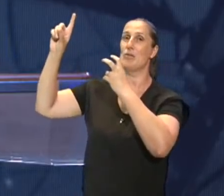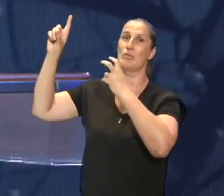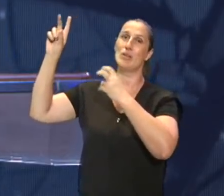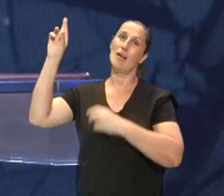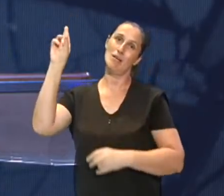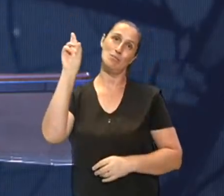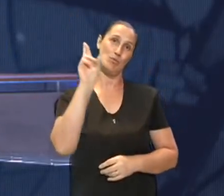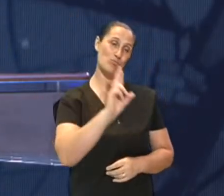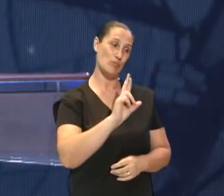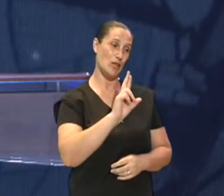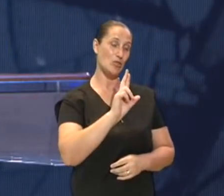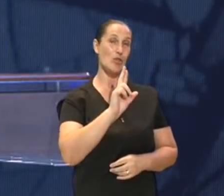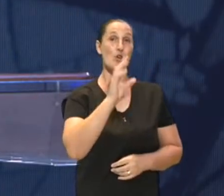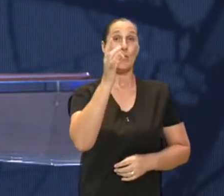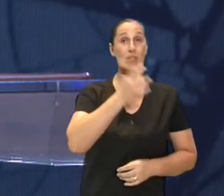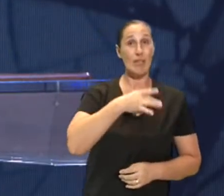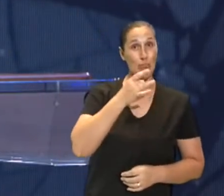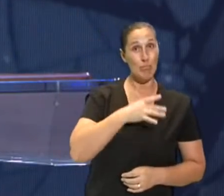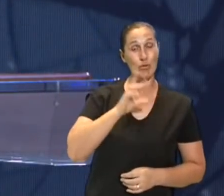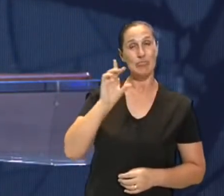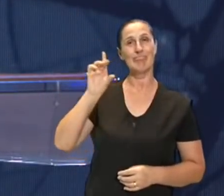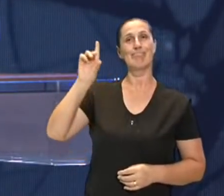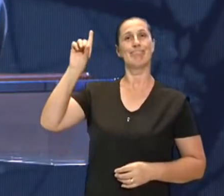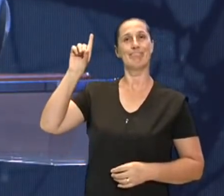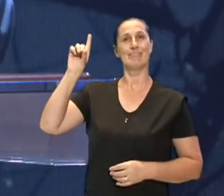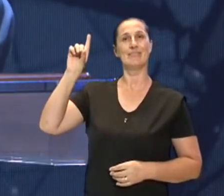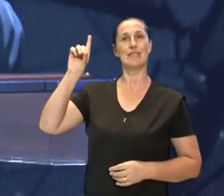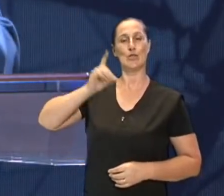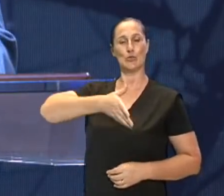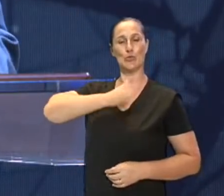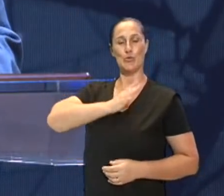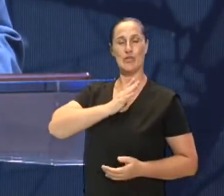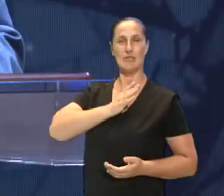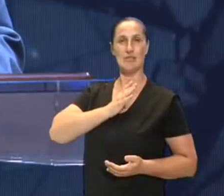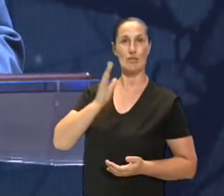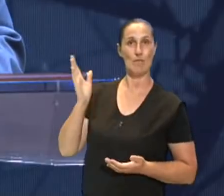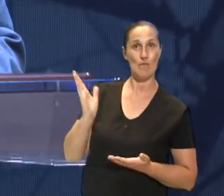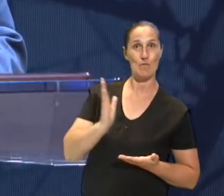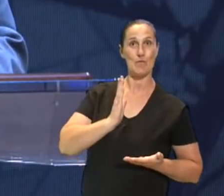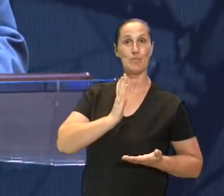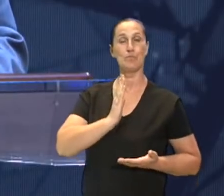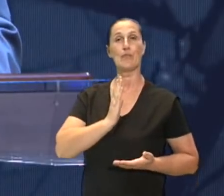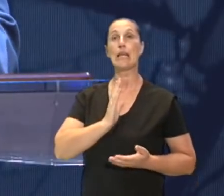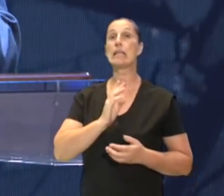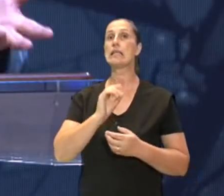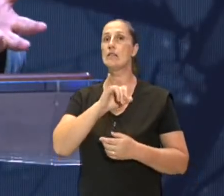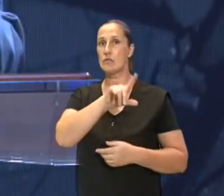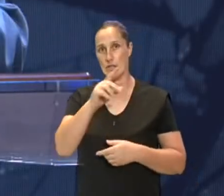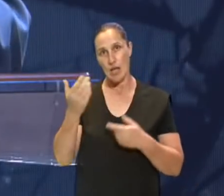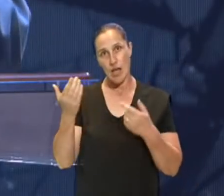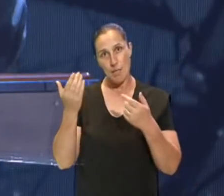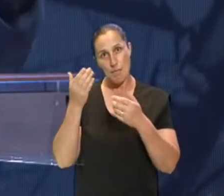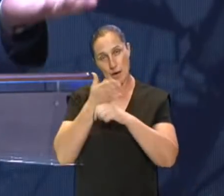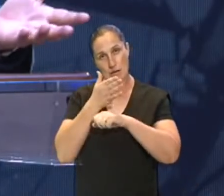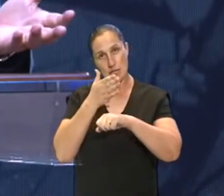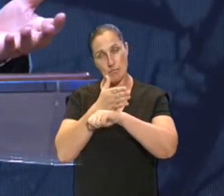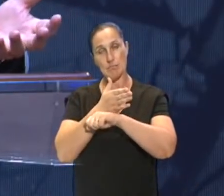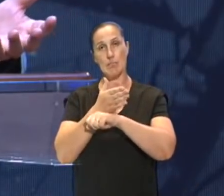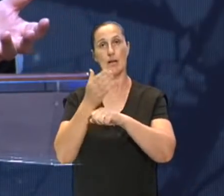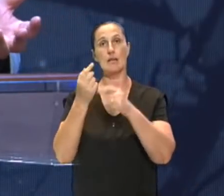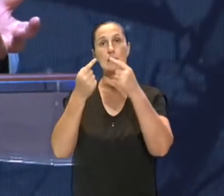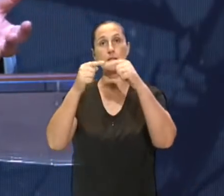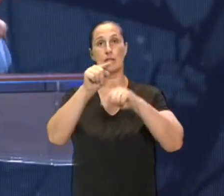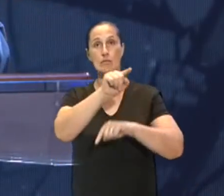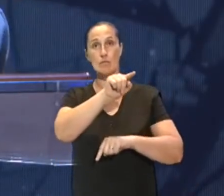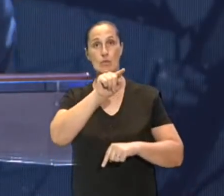coração. Então, se você quiser fazer parte desse desafio de oração, e para orar, a gente não precisa de muito